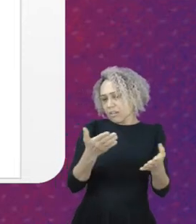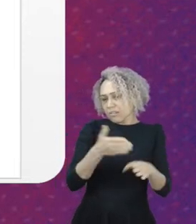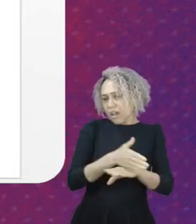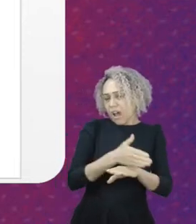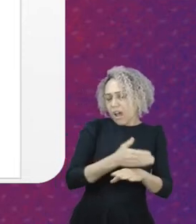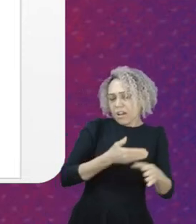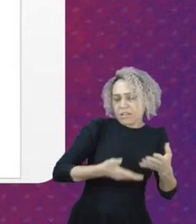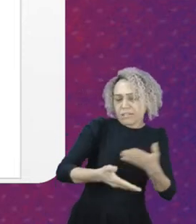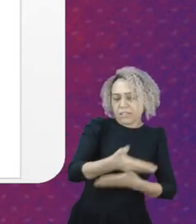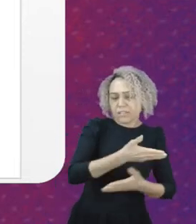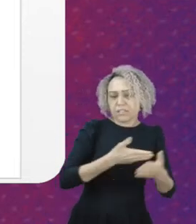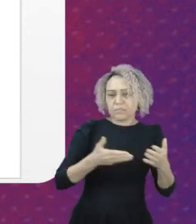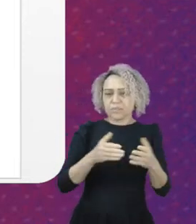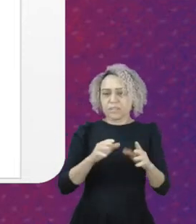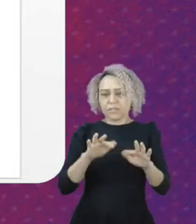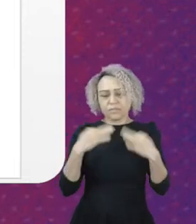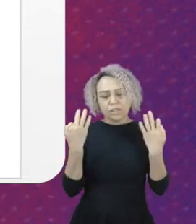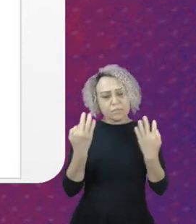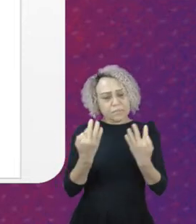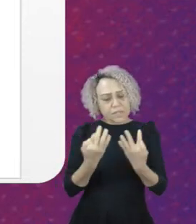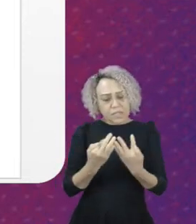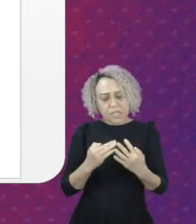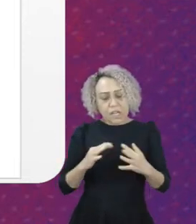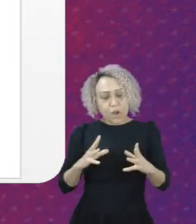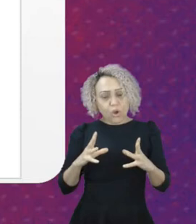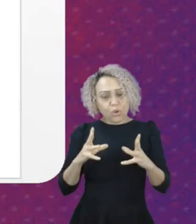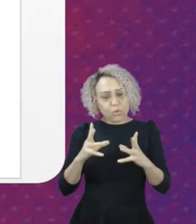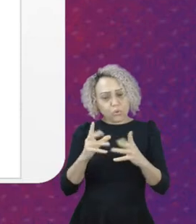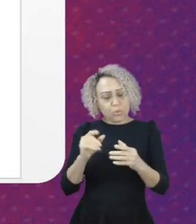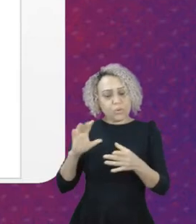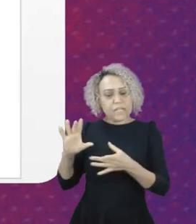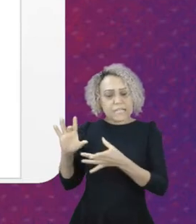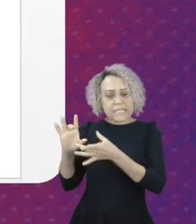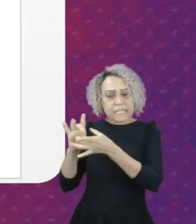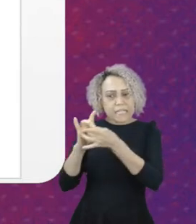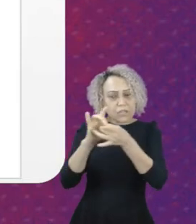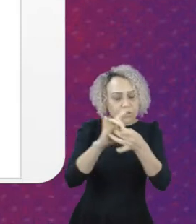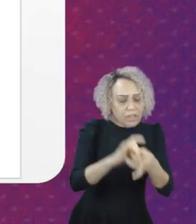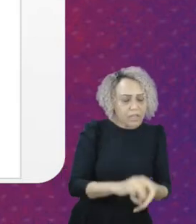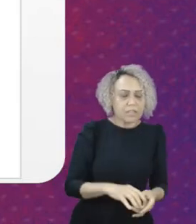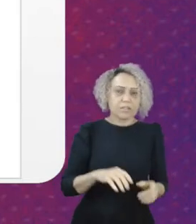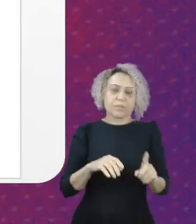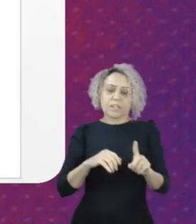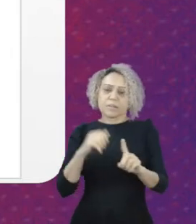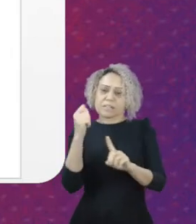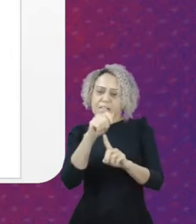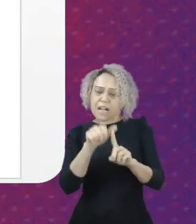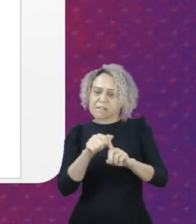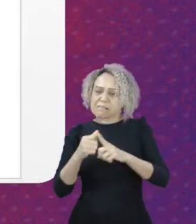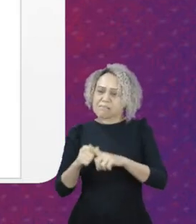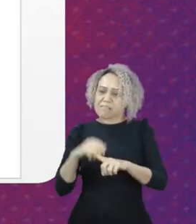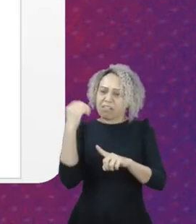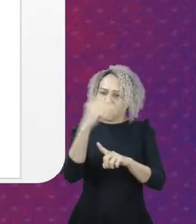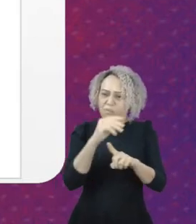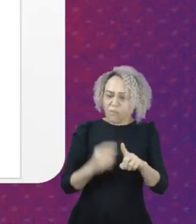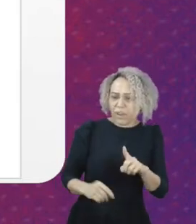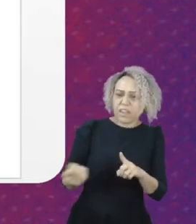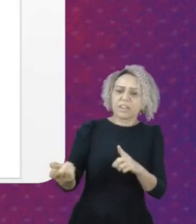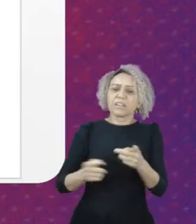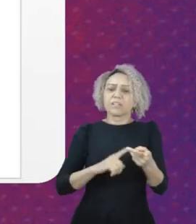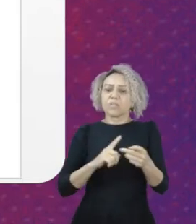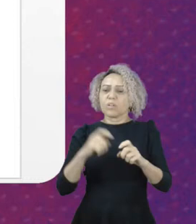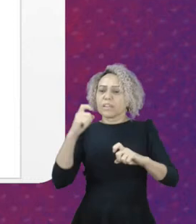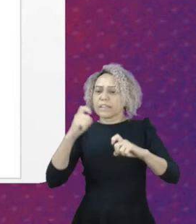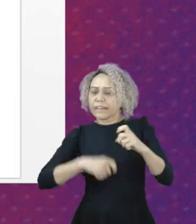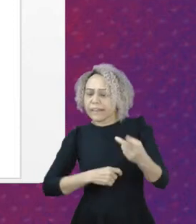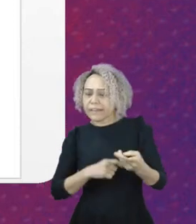E ela traz, né, consigo esses contextos de abuso físico, sexual, psicológico, negligência,